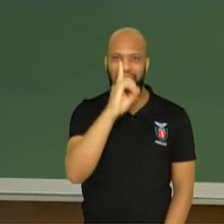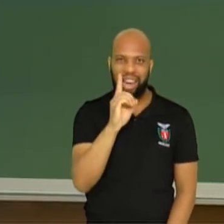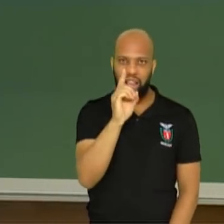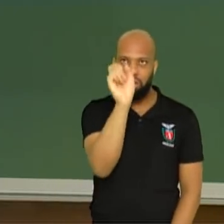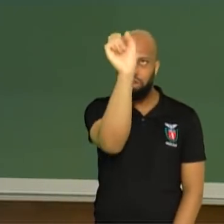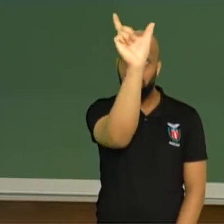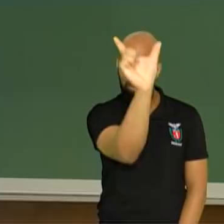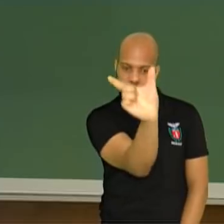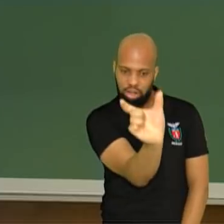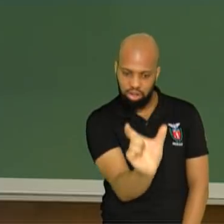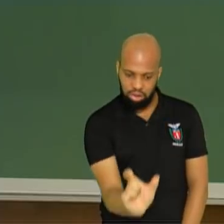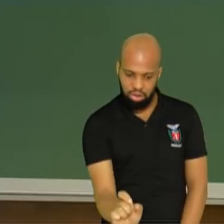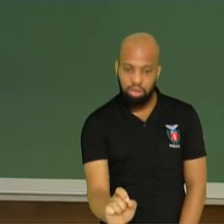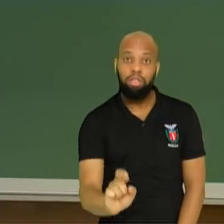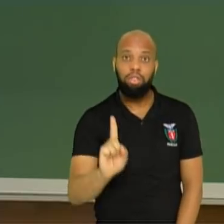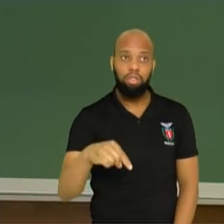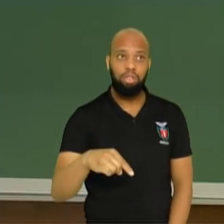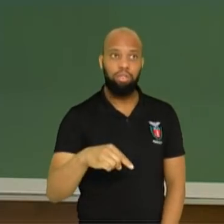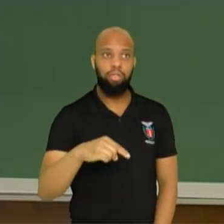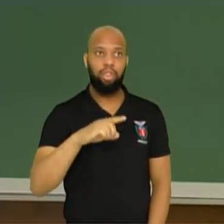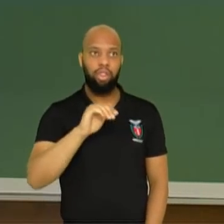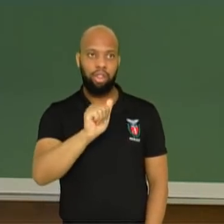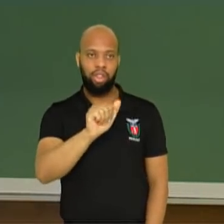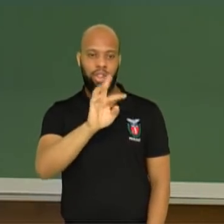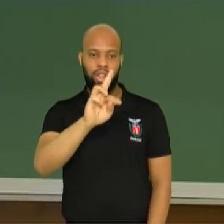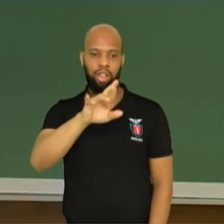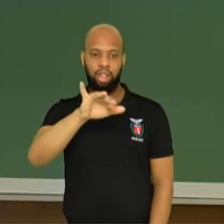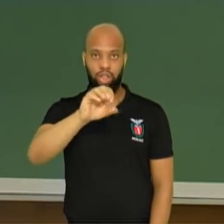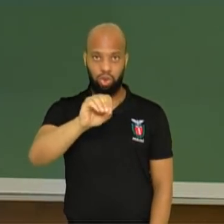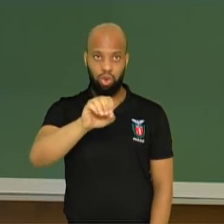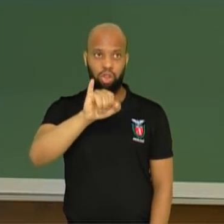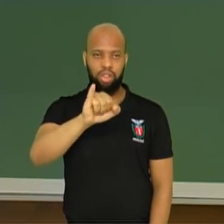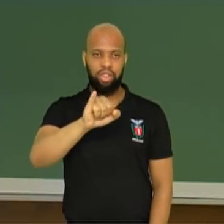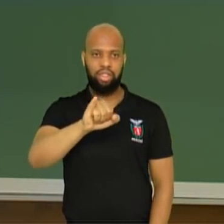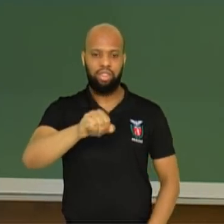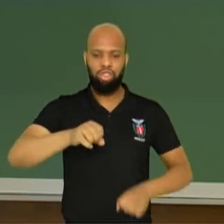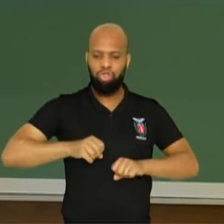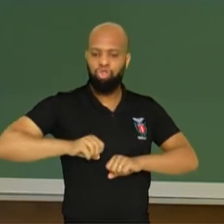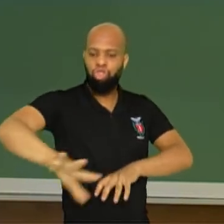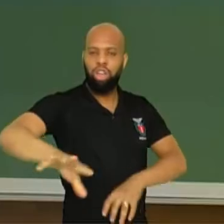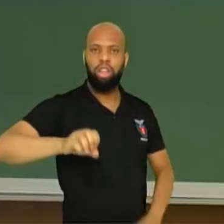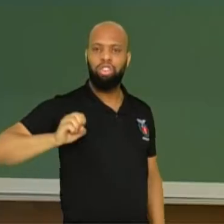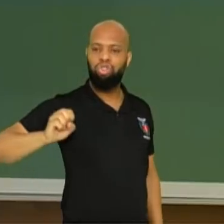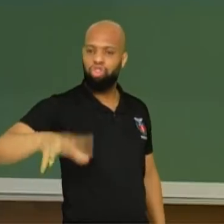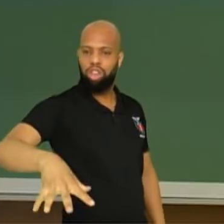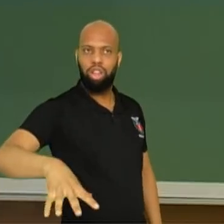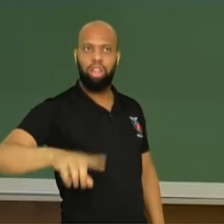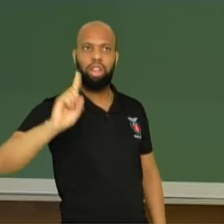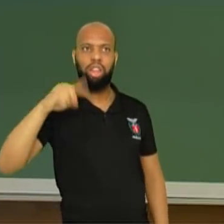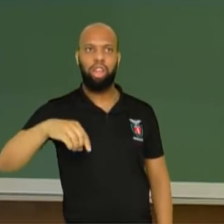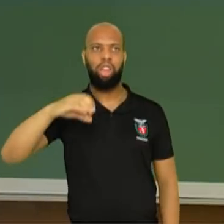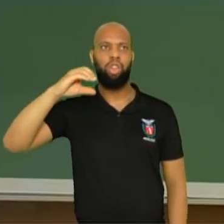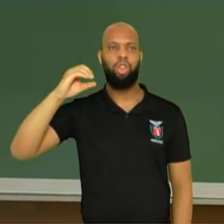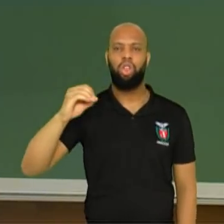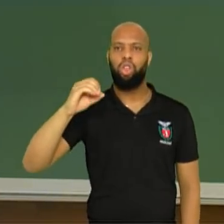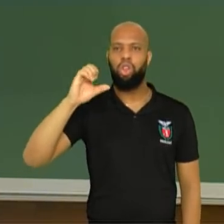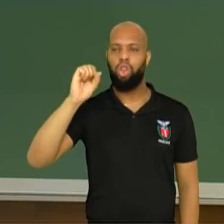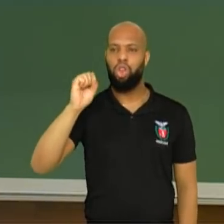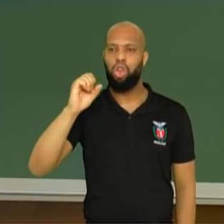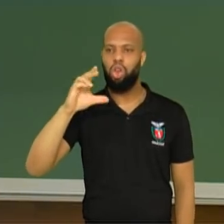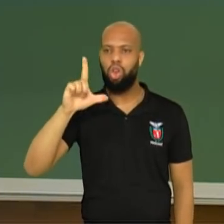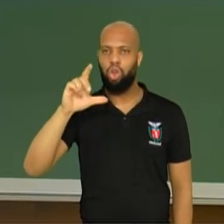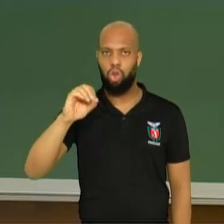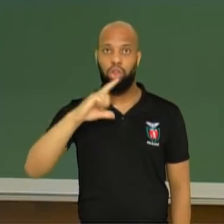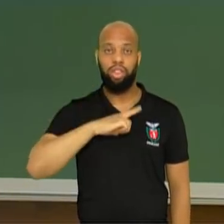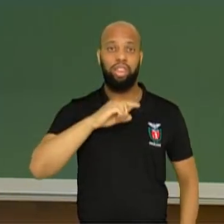o átrio. Quando ele vai eliminar a água que entrou no corpo dele, ele elimina pelo ósculo. Então são